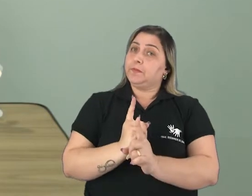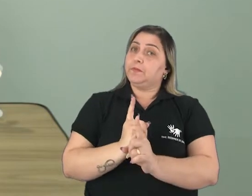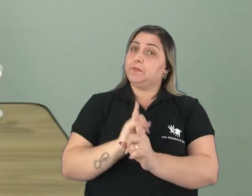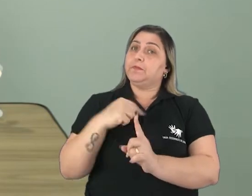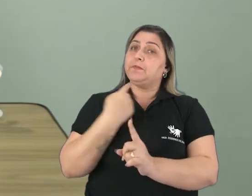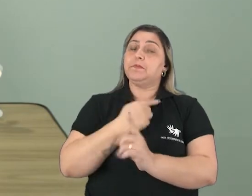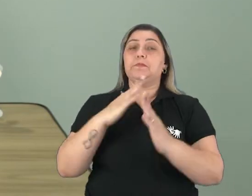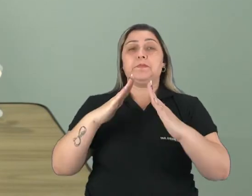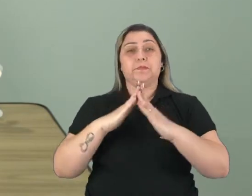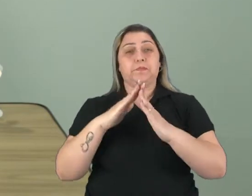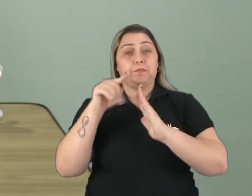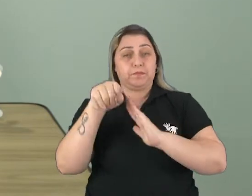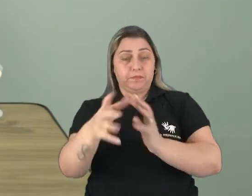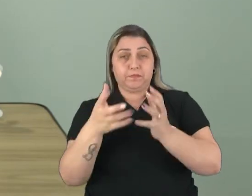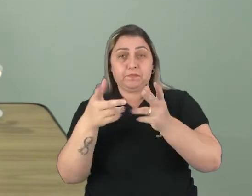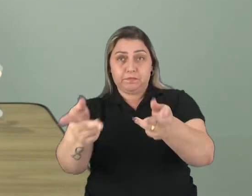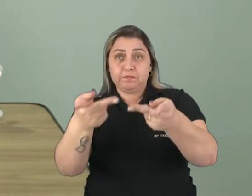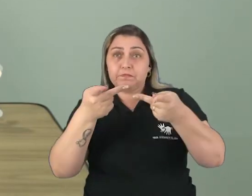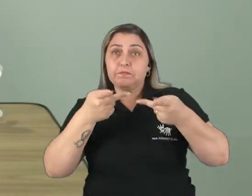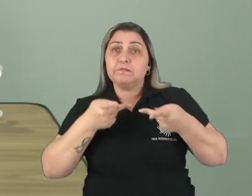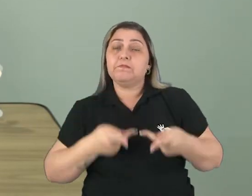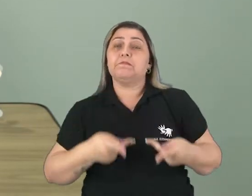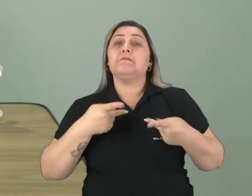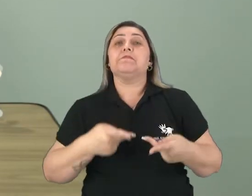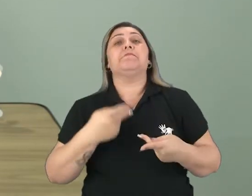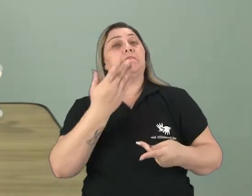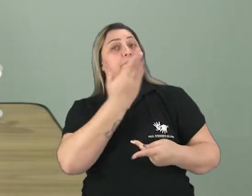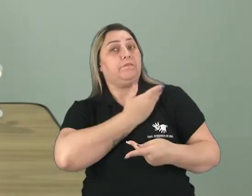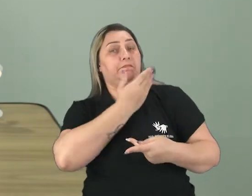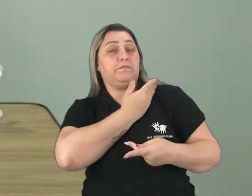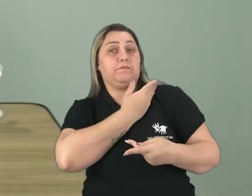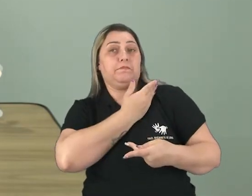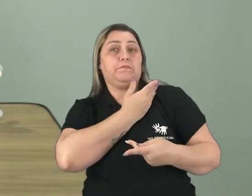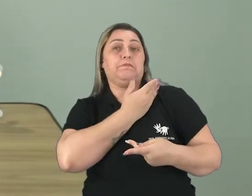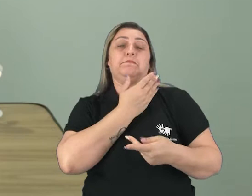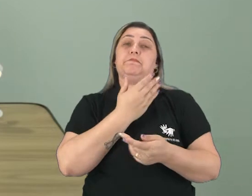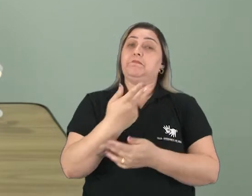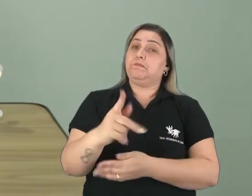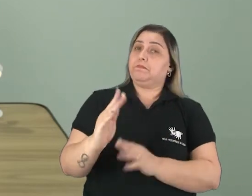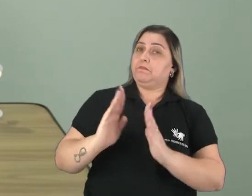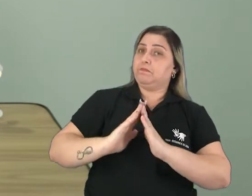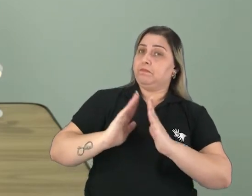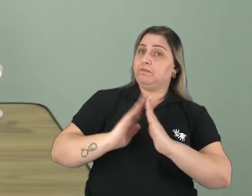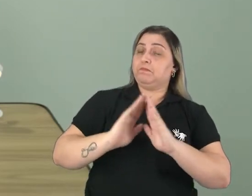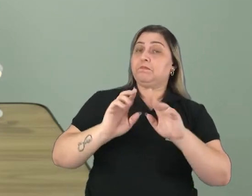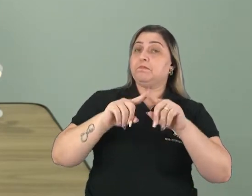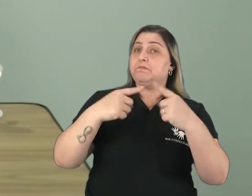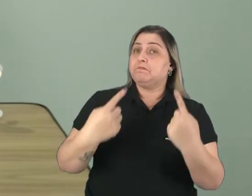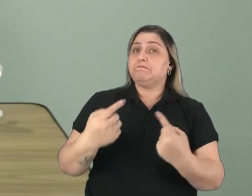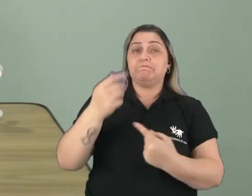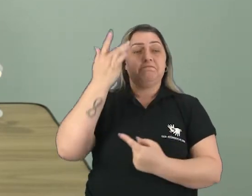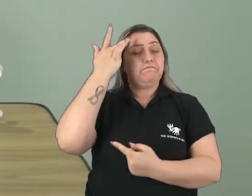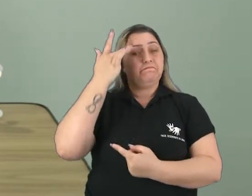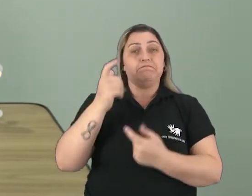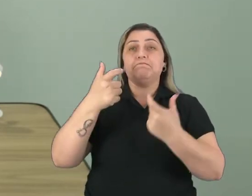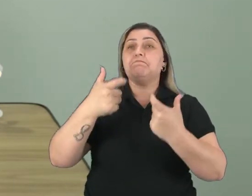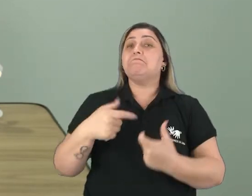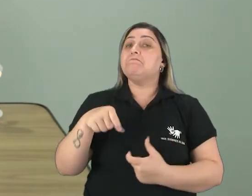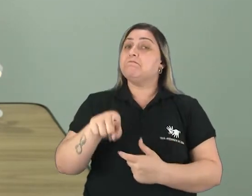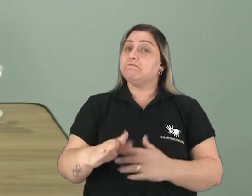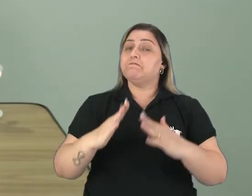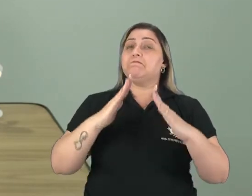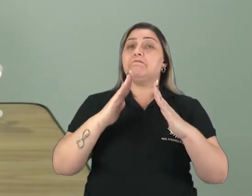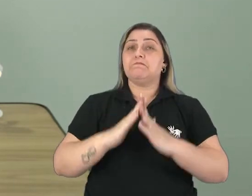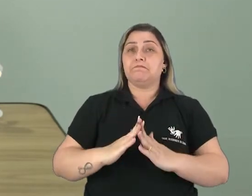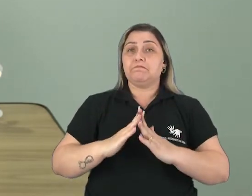casa. Digamos que você vai receber a visita de um amigo na sua casa, mas ele não sabe onde você mora. Então